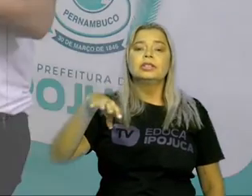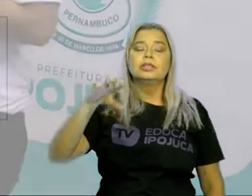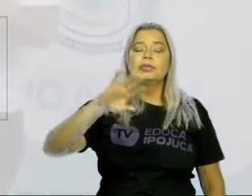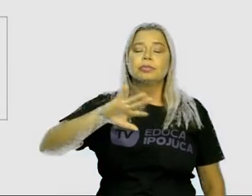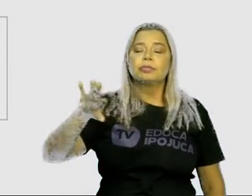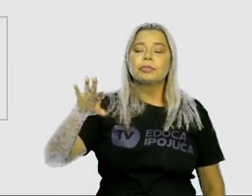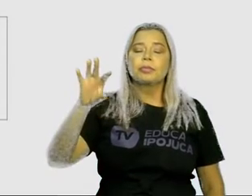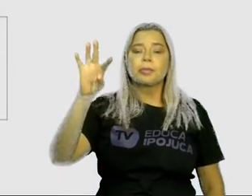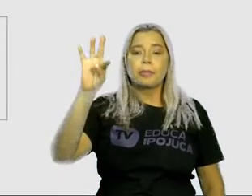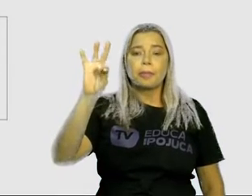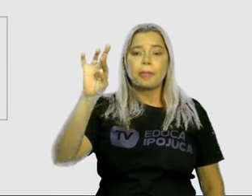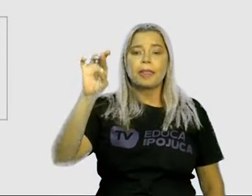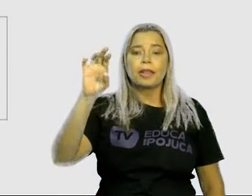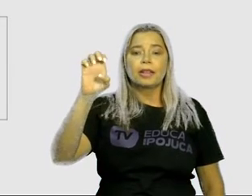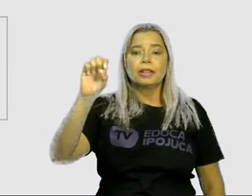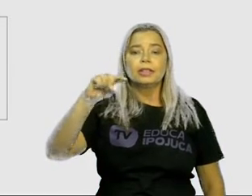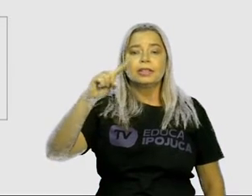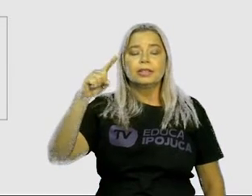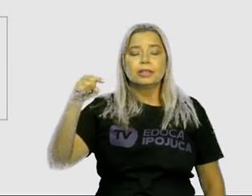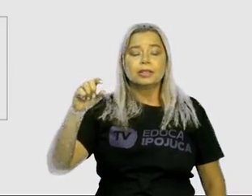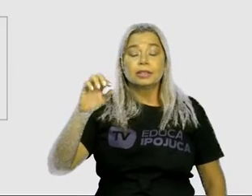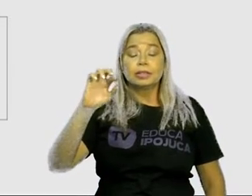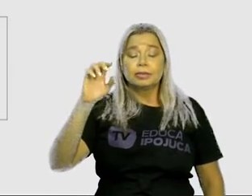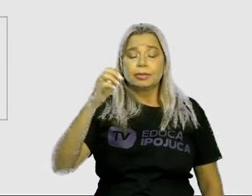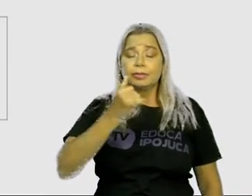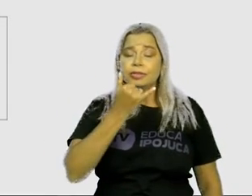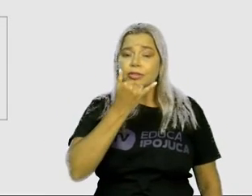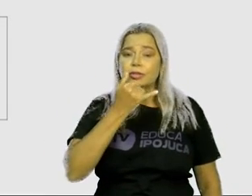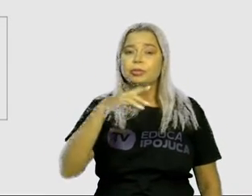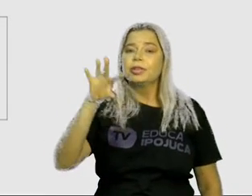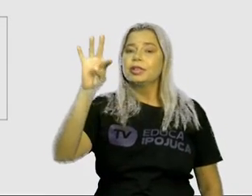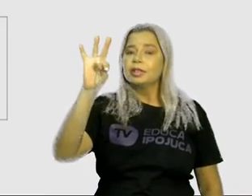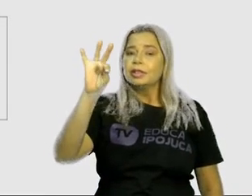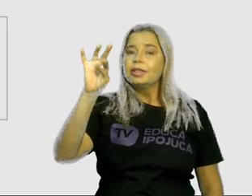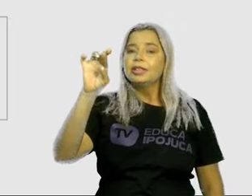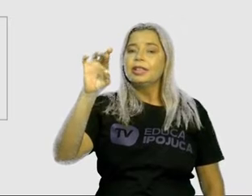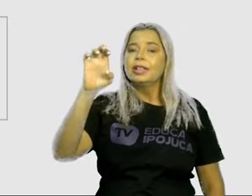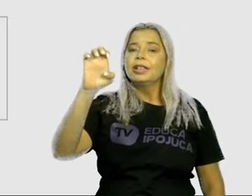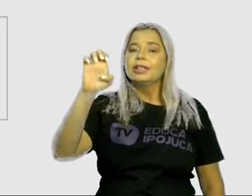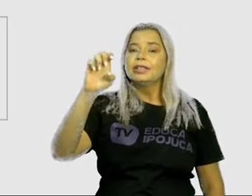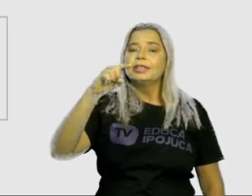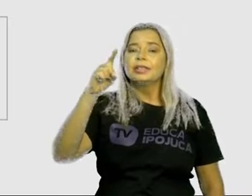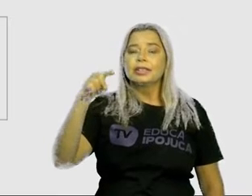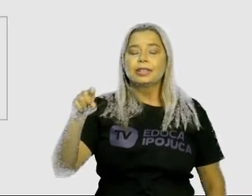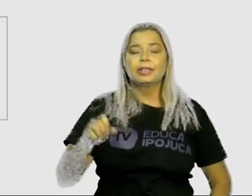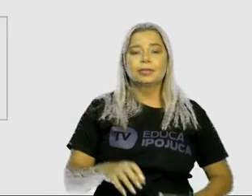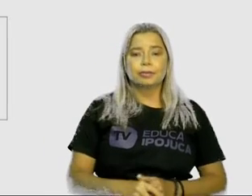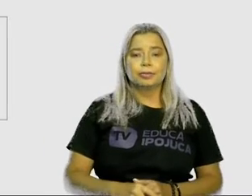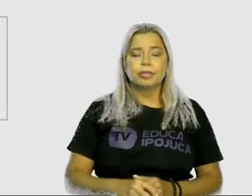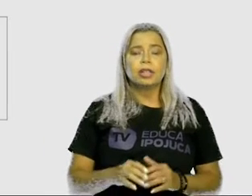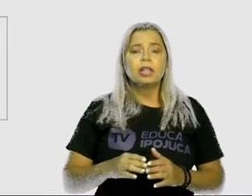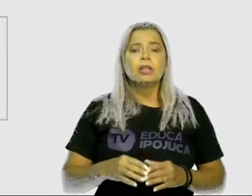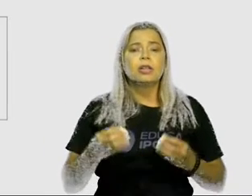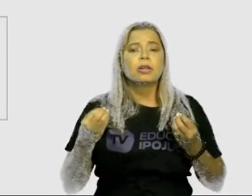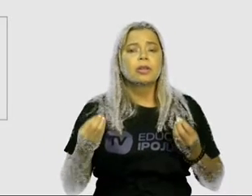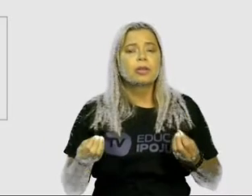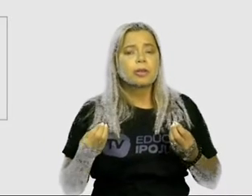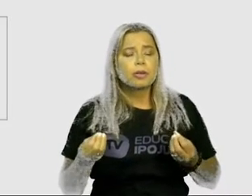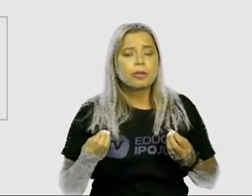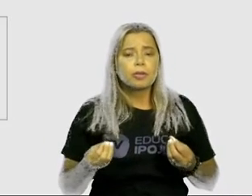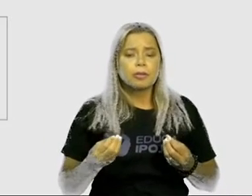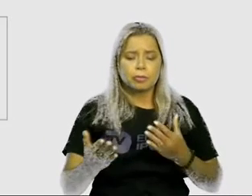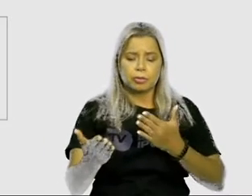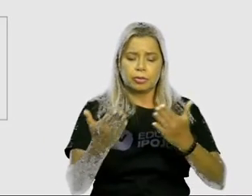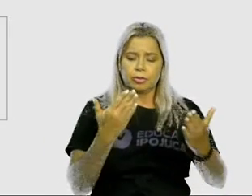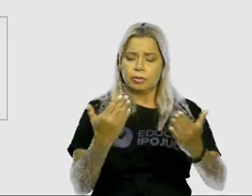Como comparar? Para ordenar dois ou mais números, uma possibilidade é analisar